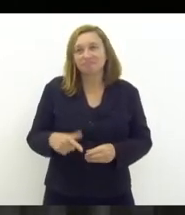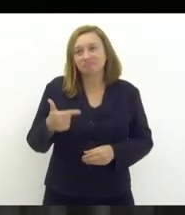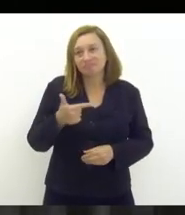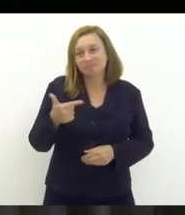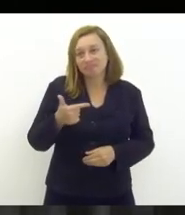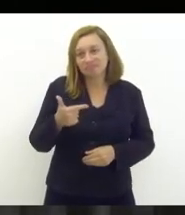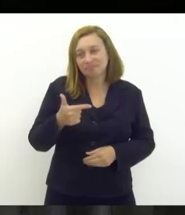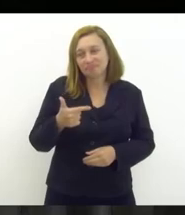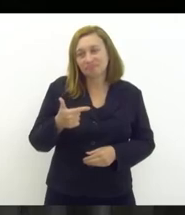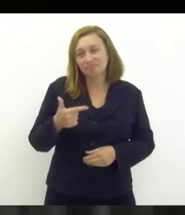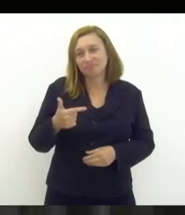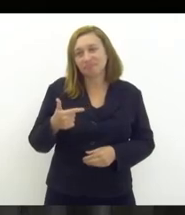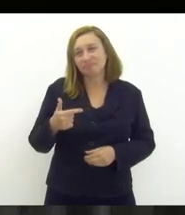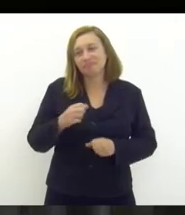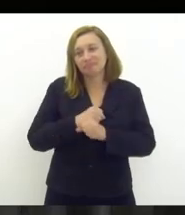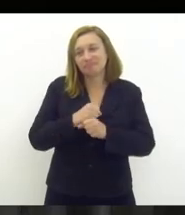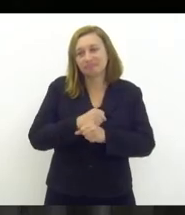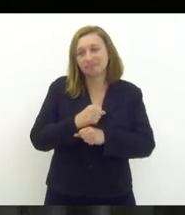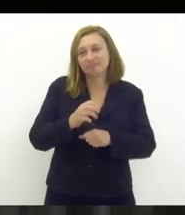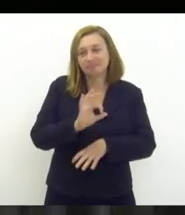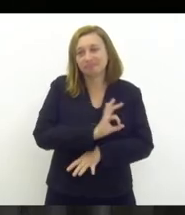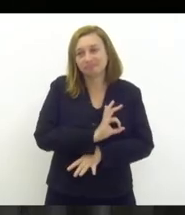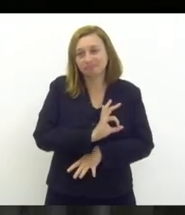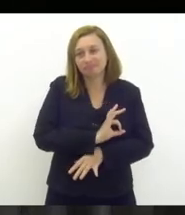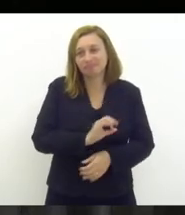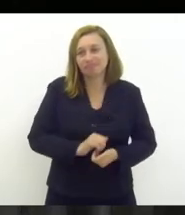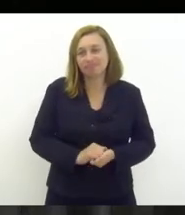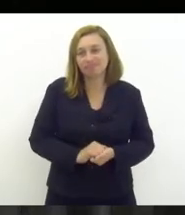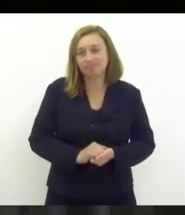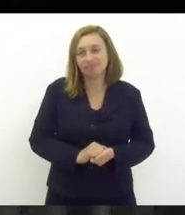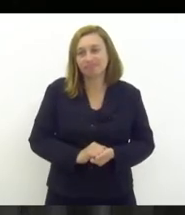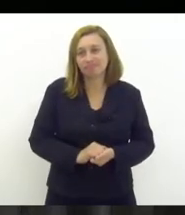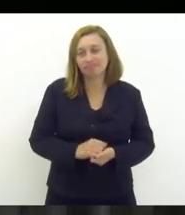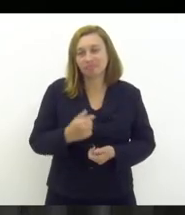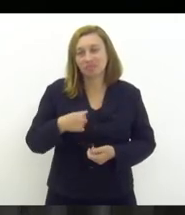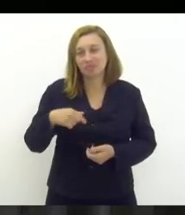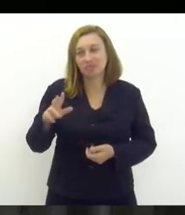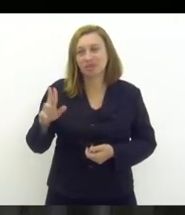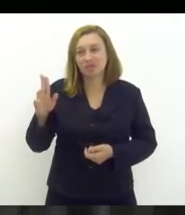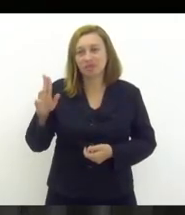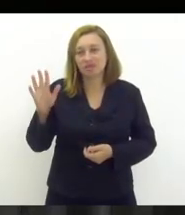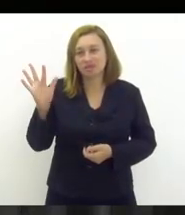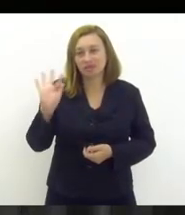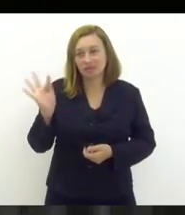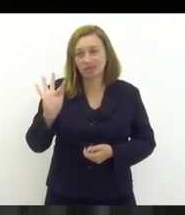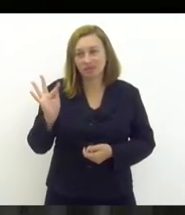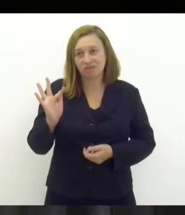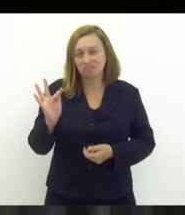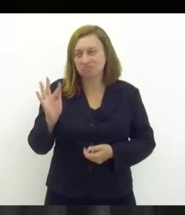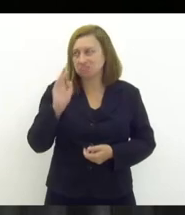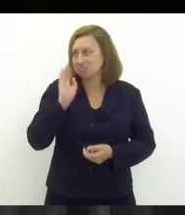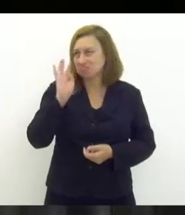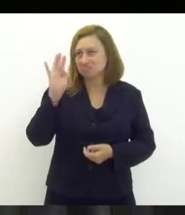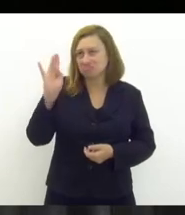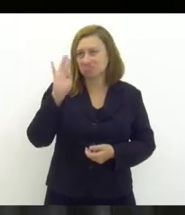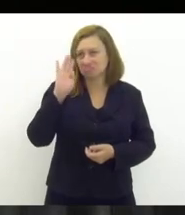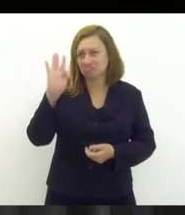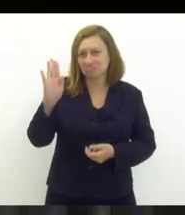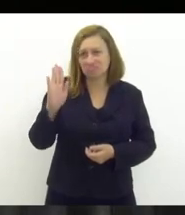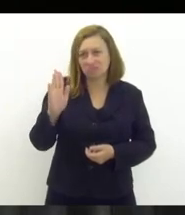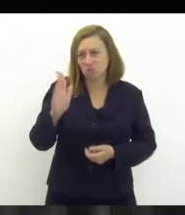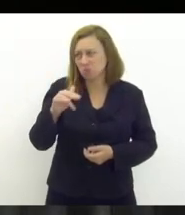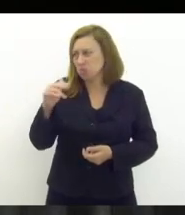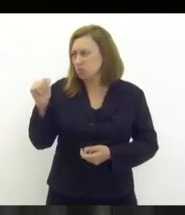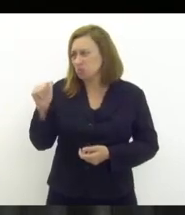anos de polícia eu quando eu tava na faculdade eu não imaginava não passava pelos